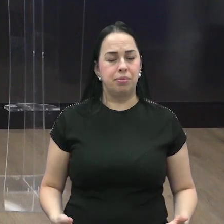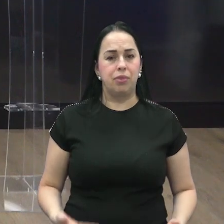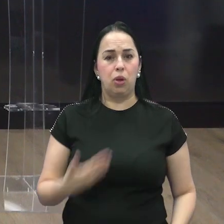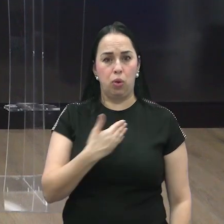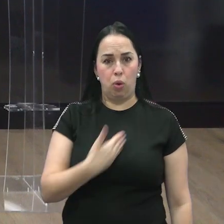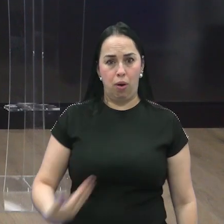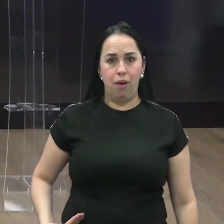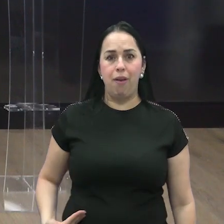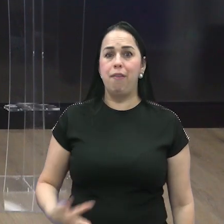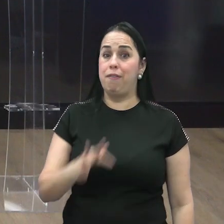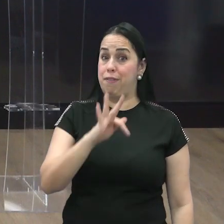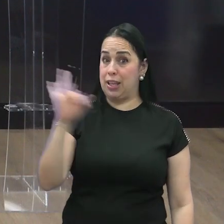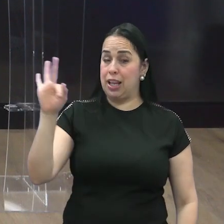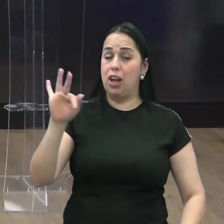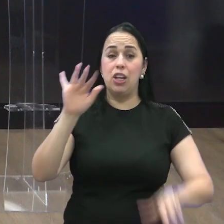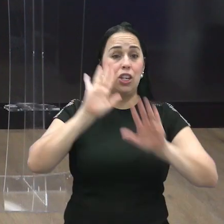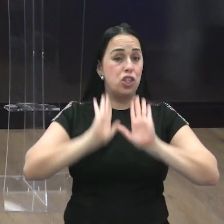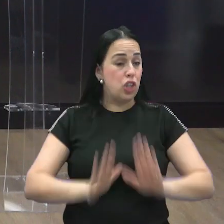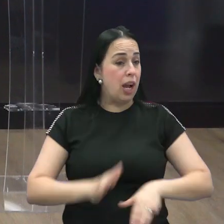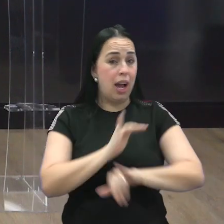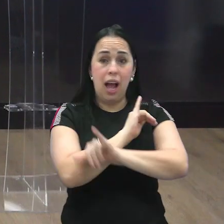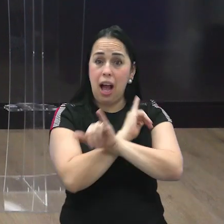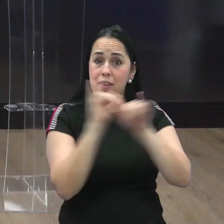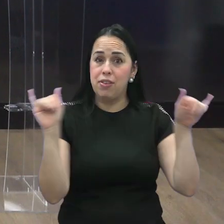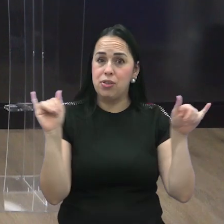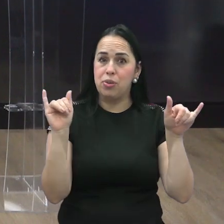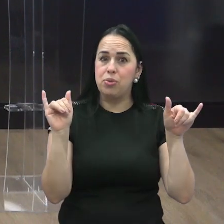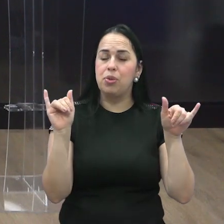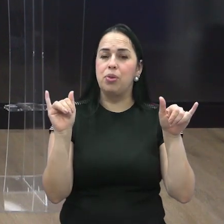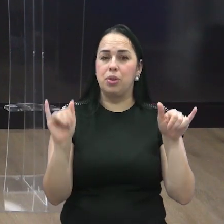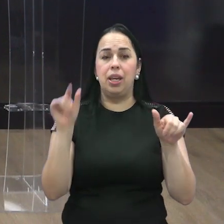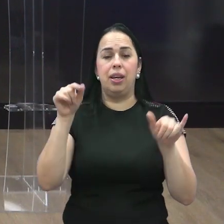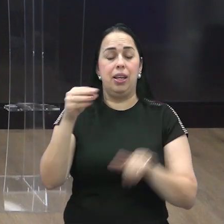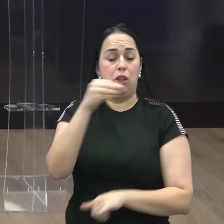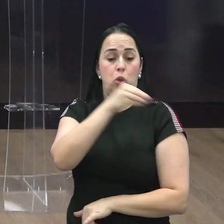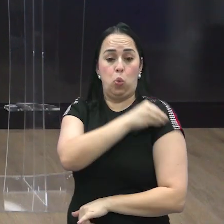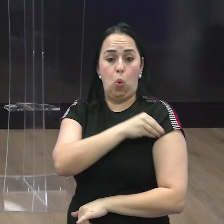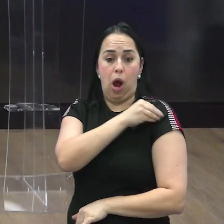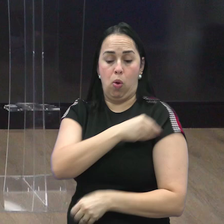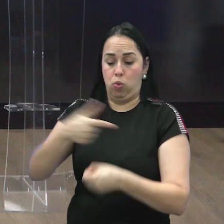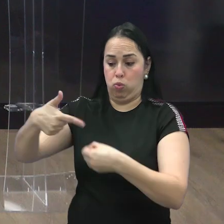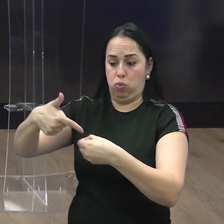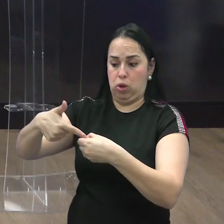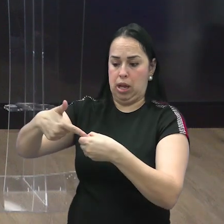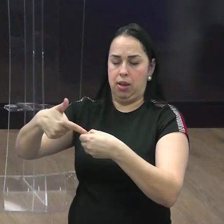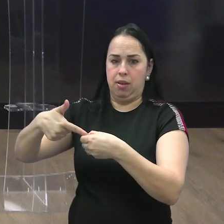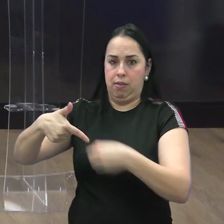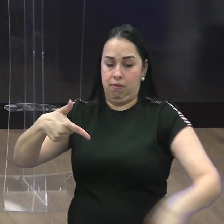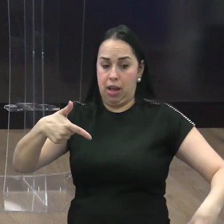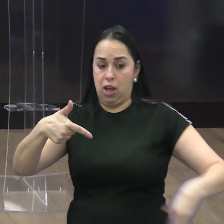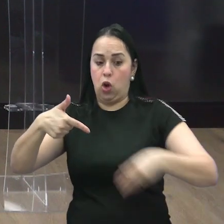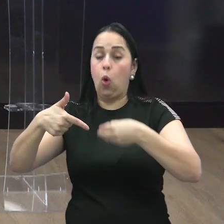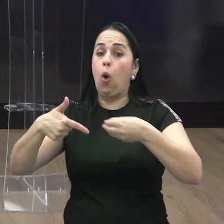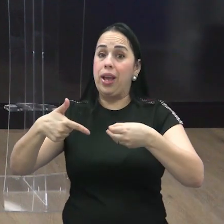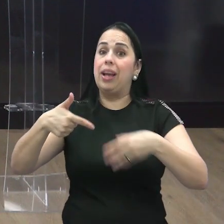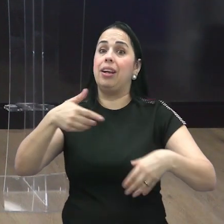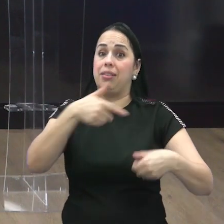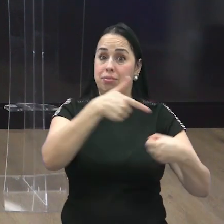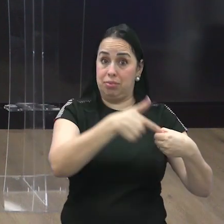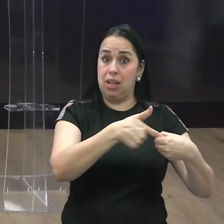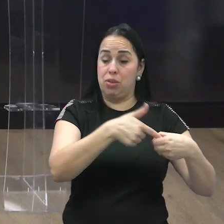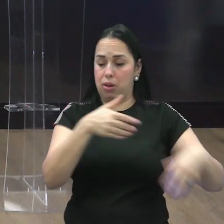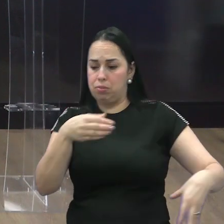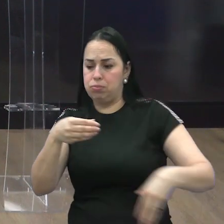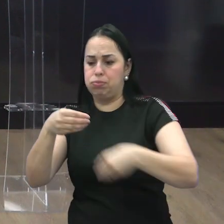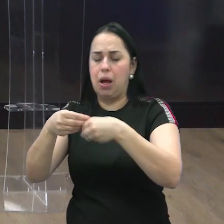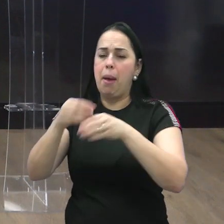governo federal já sinalizou que pretende aumentar a mistura de álcool na gasolina para tentar reduzir o preço. A medida